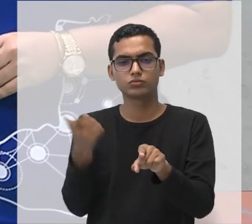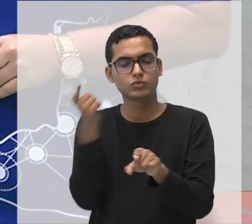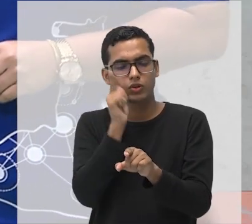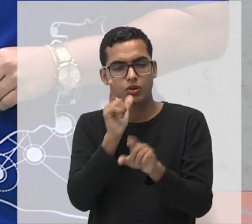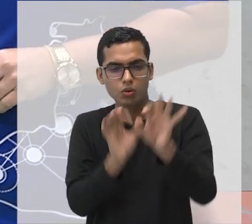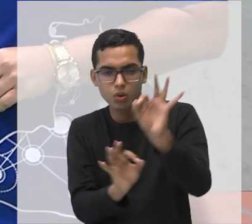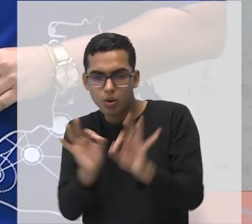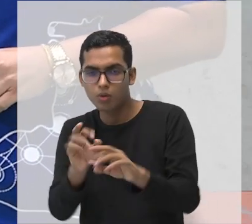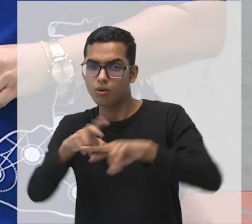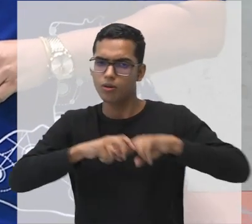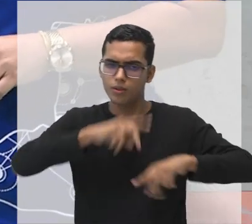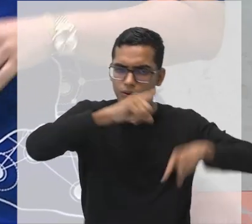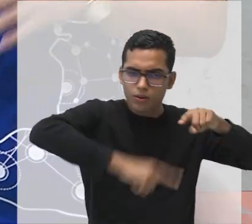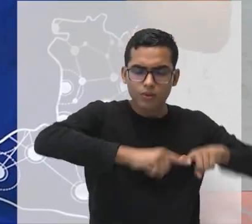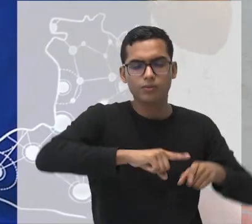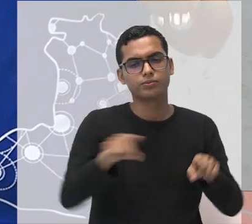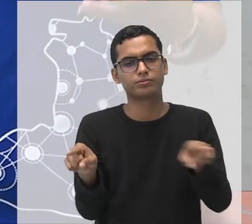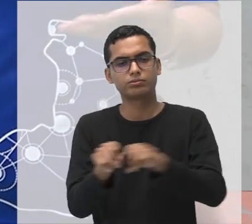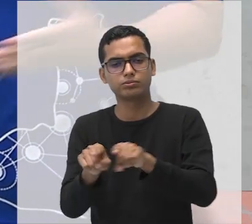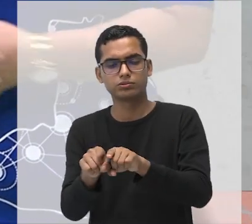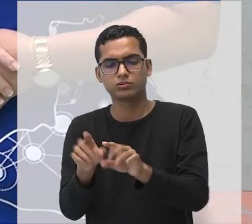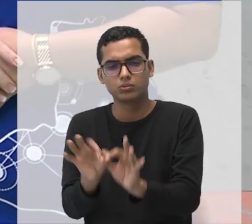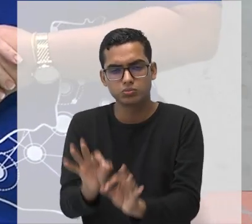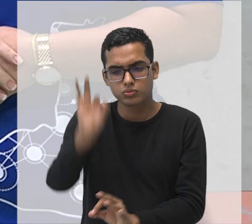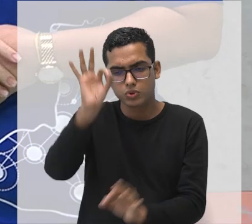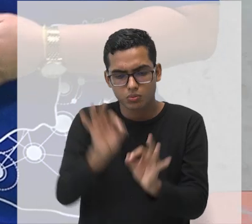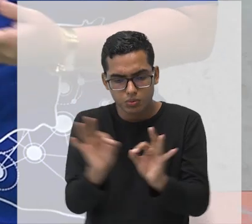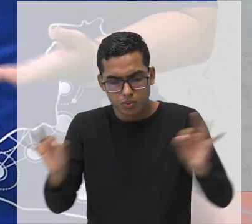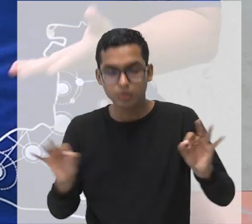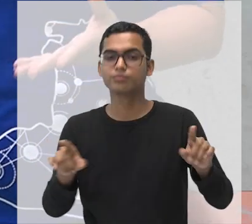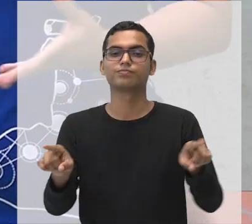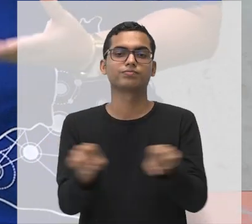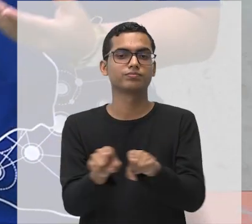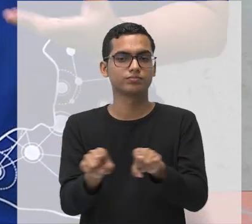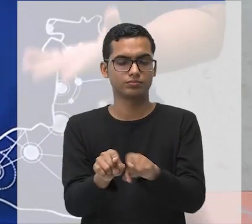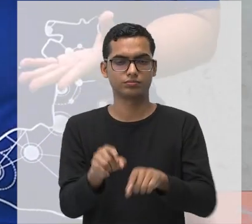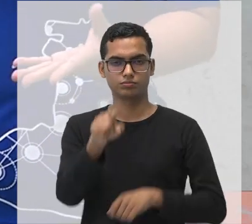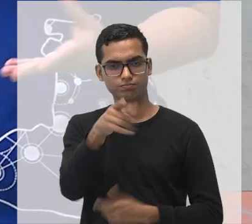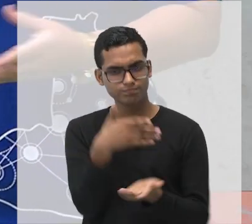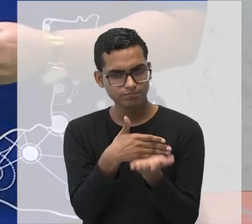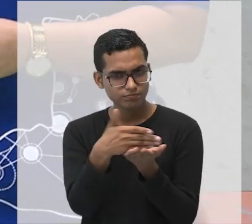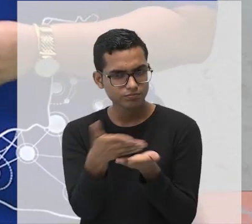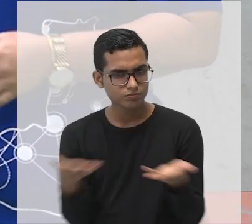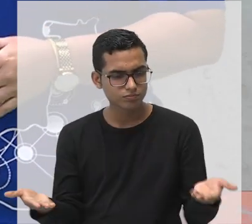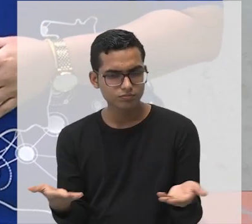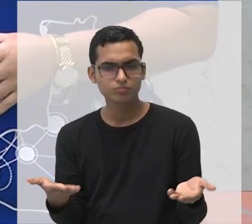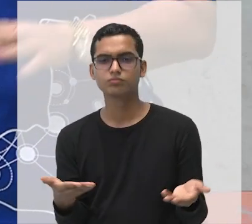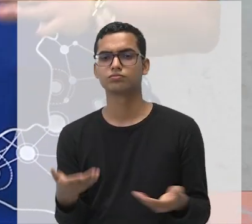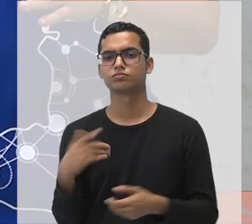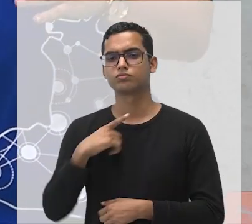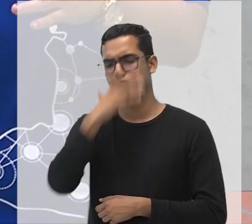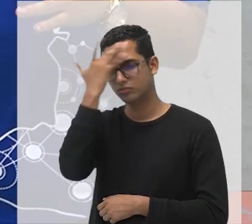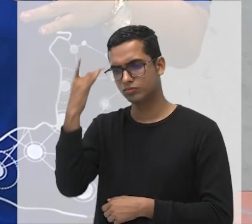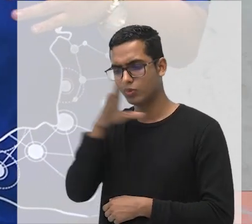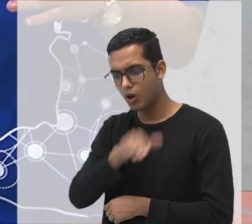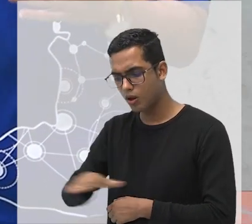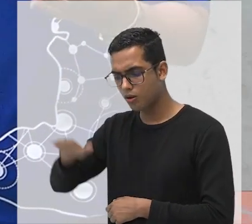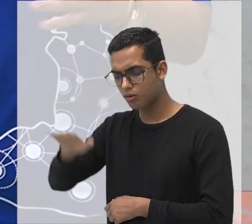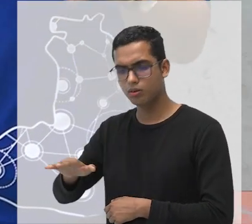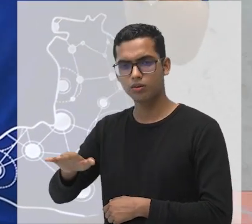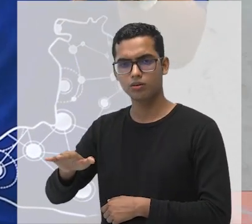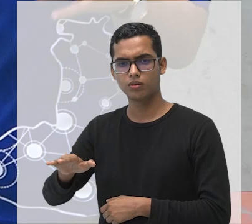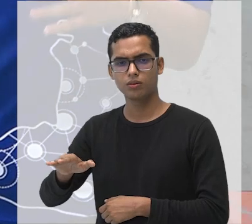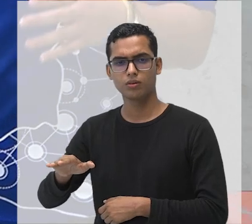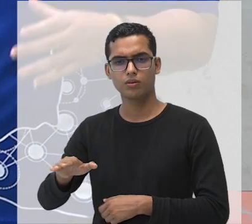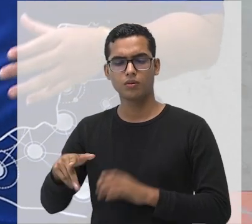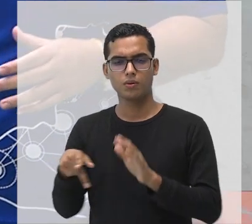e também o tamanho dele também, lógico, né? Quem está começando, que é criança, vai ter um shape